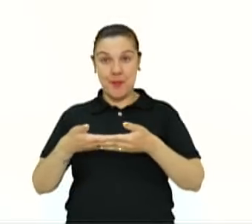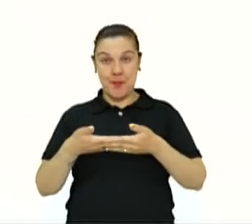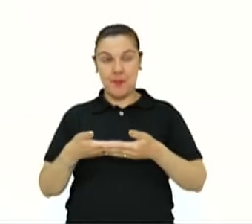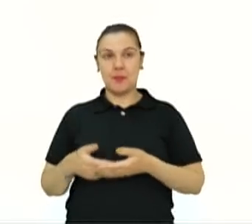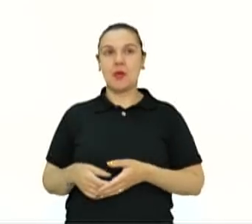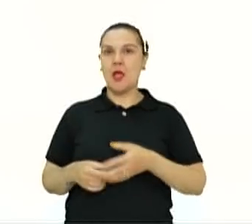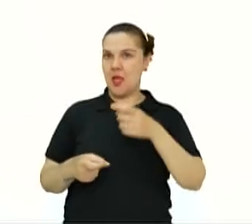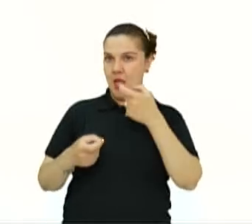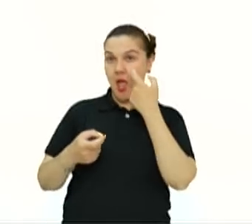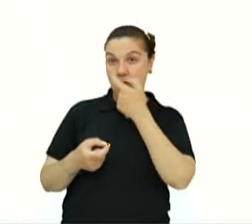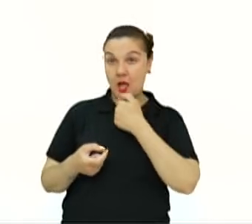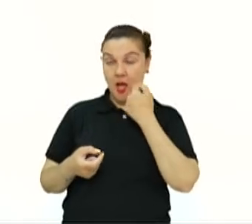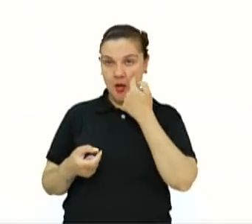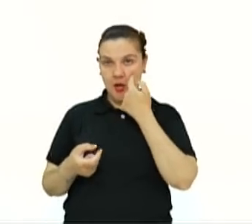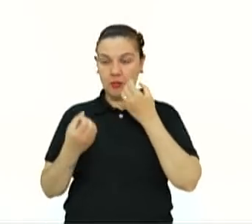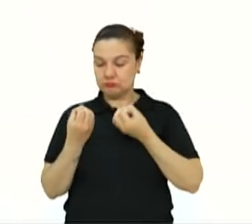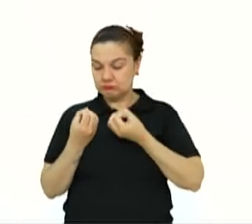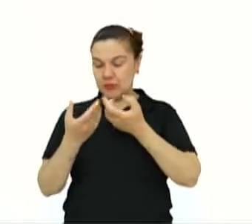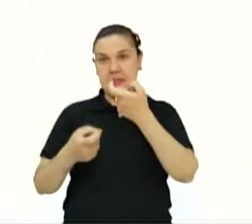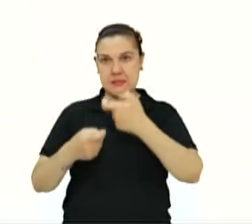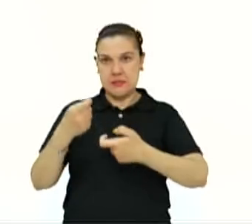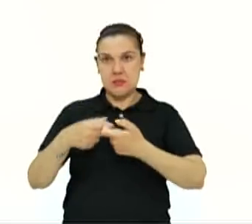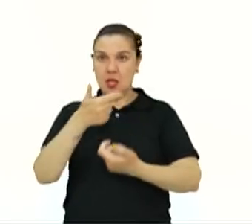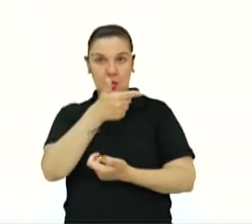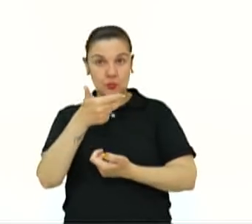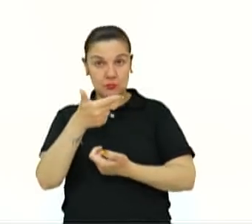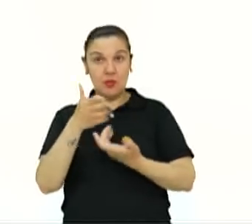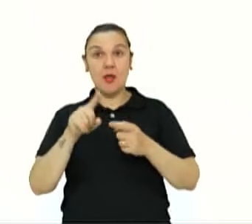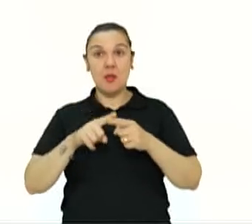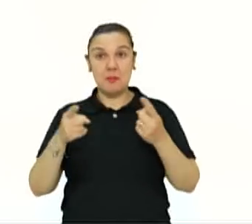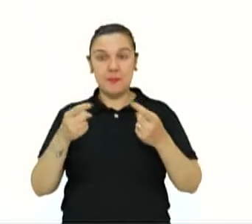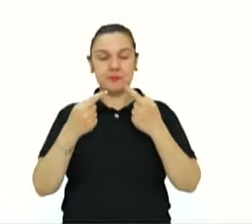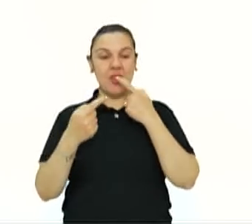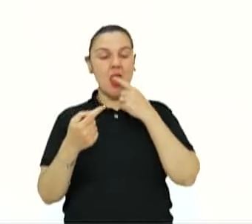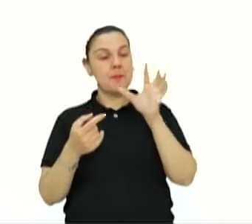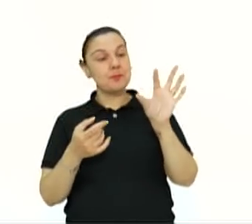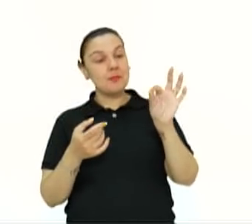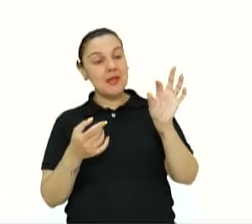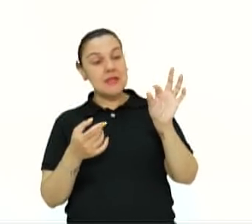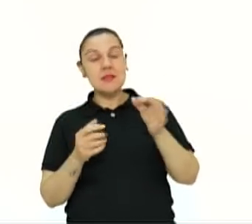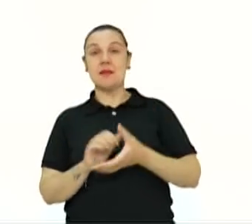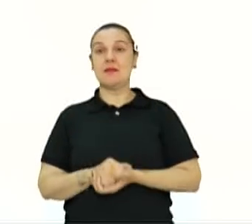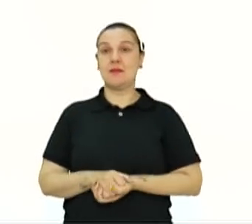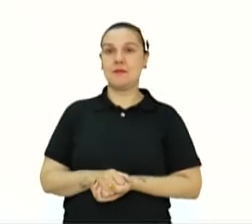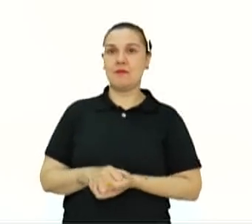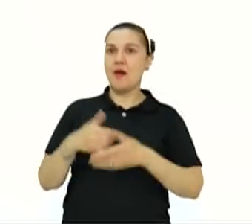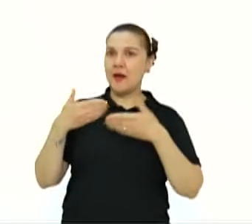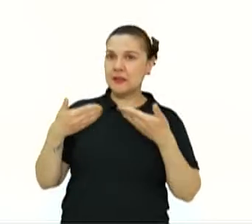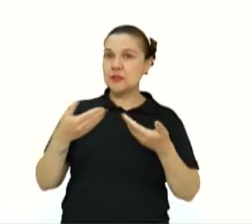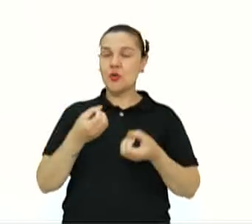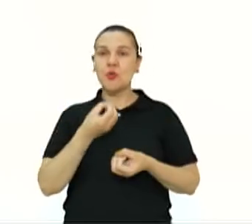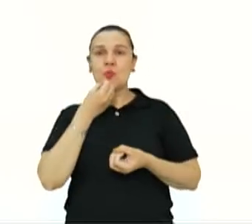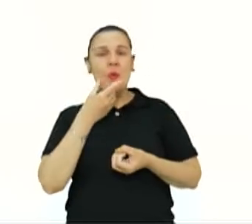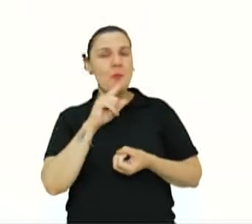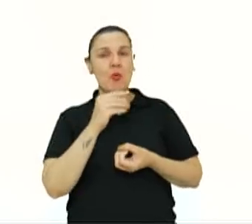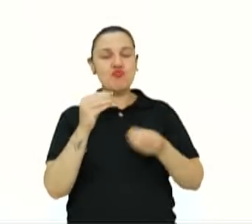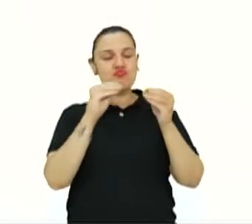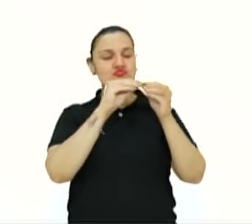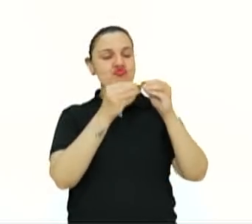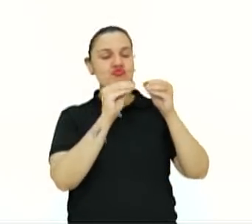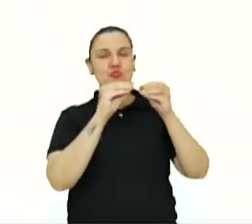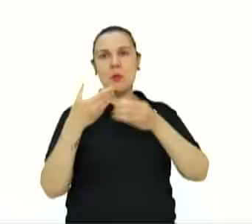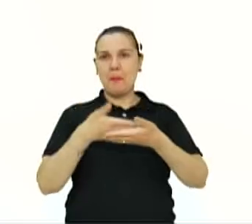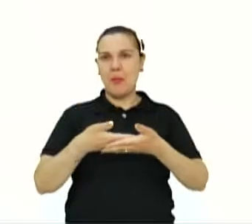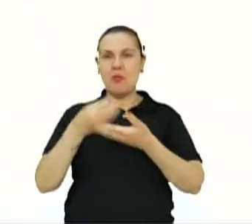transmitida sexualmente, né? É um fungo que é transmitido por saliva, então por isso que não é muito legal mesmo ficar beijando